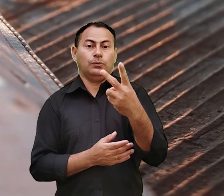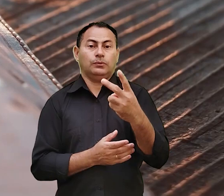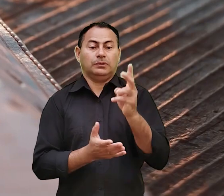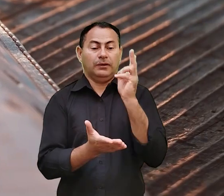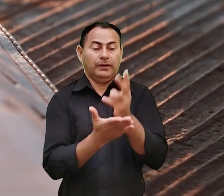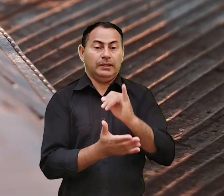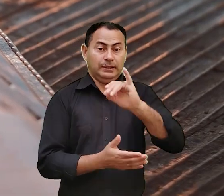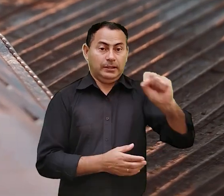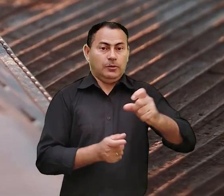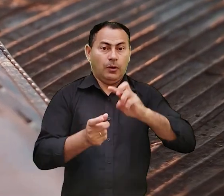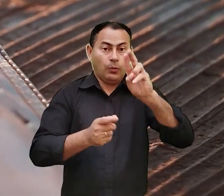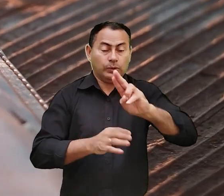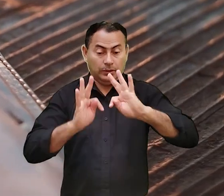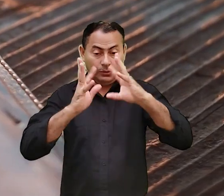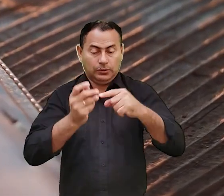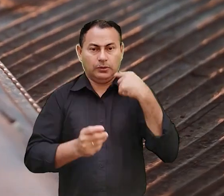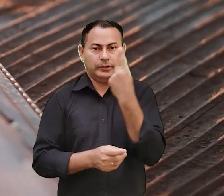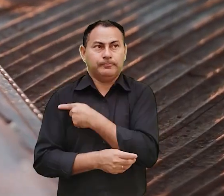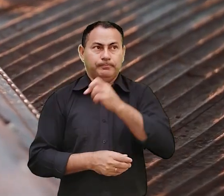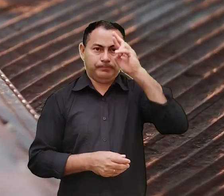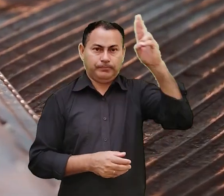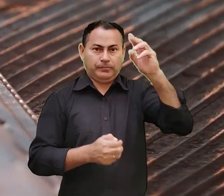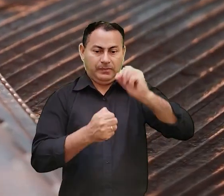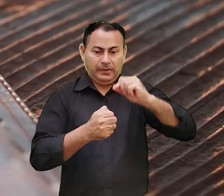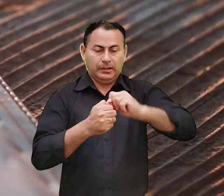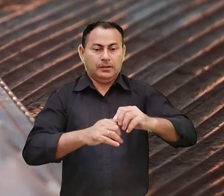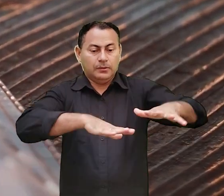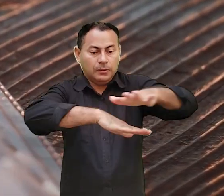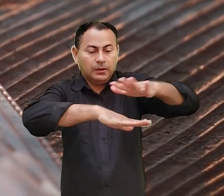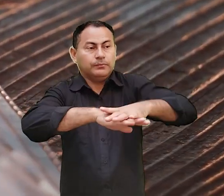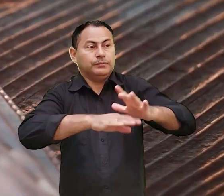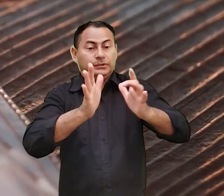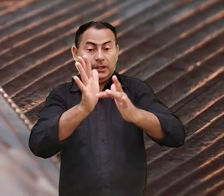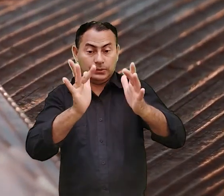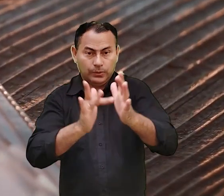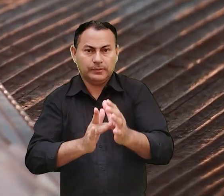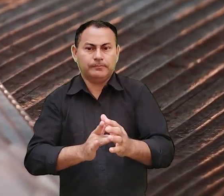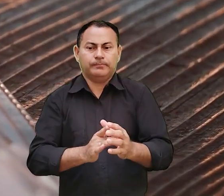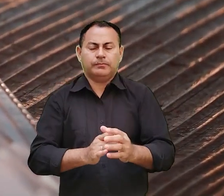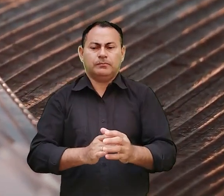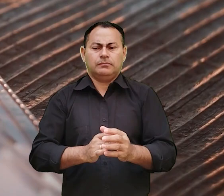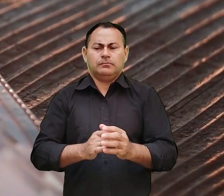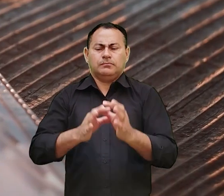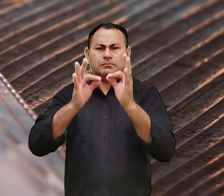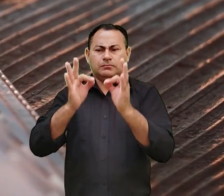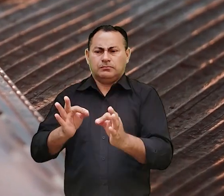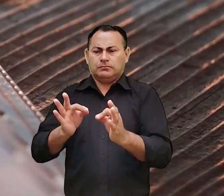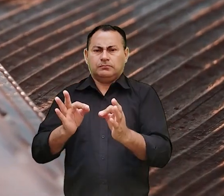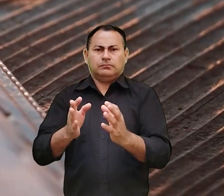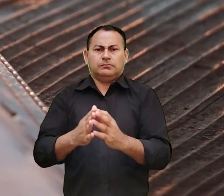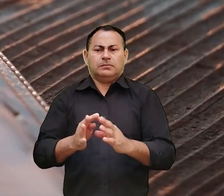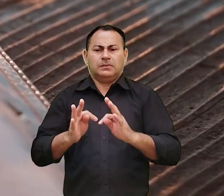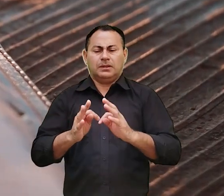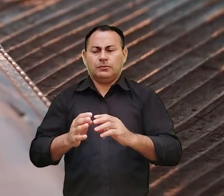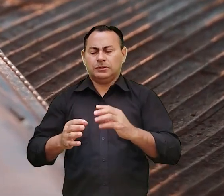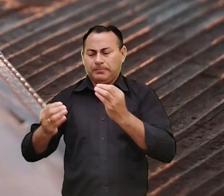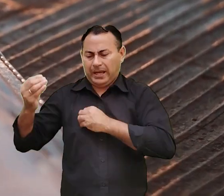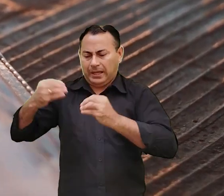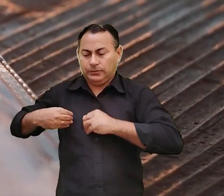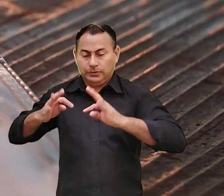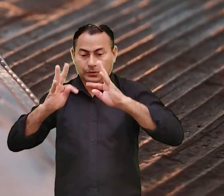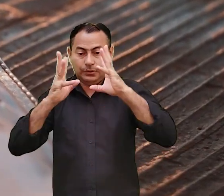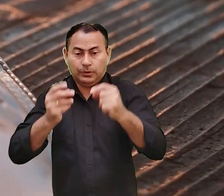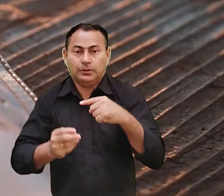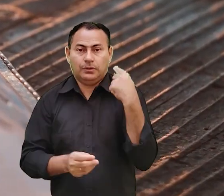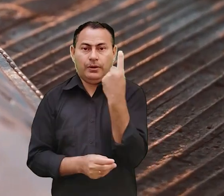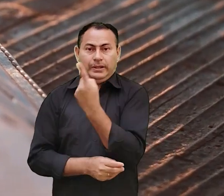usa a expressão todos nós, ele diz, e o Senhor fez cair sobre ele, Jesus, a iniquidade de todos